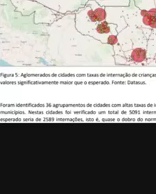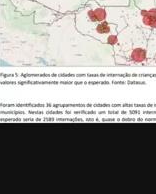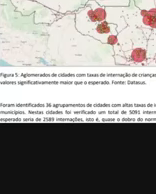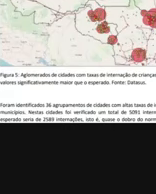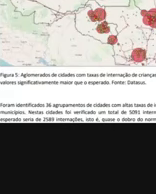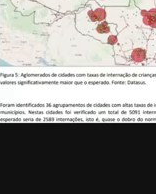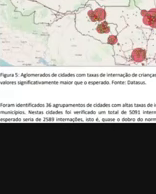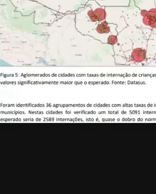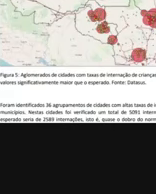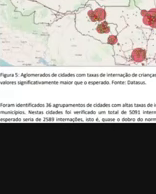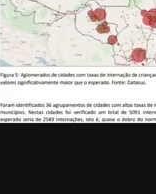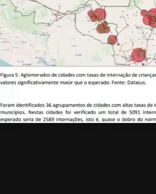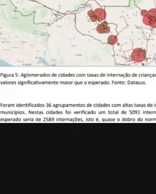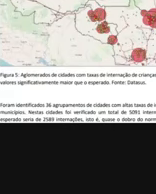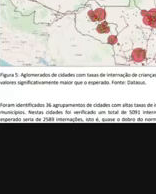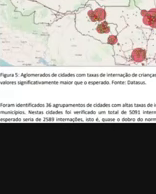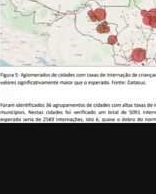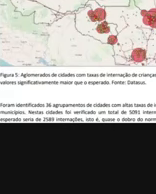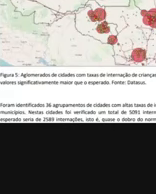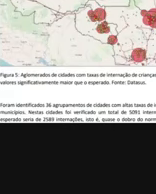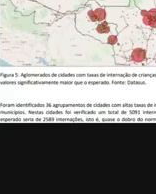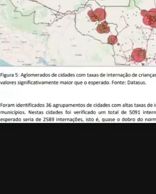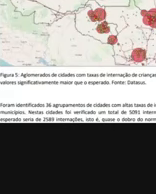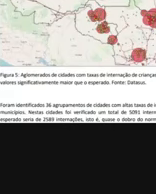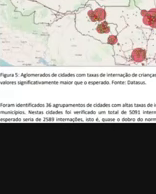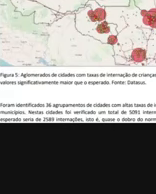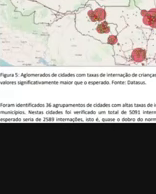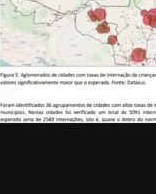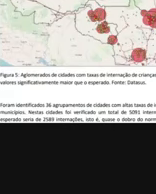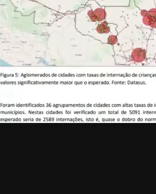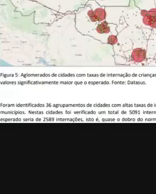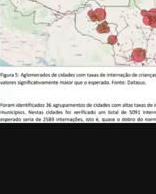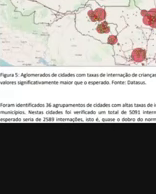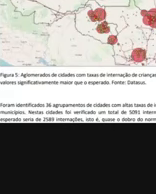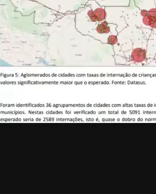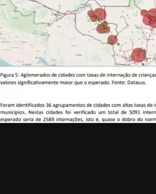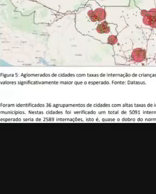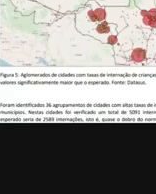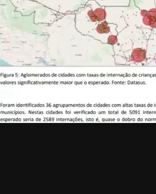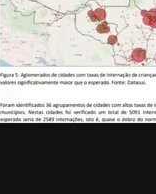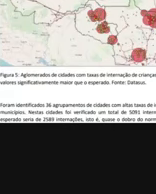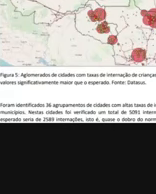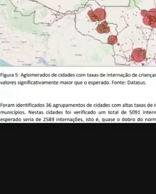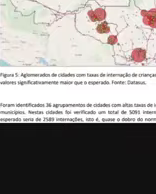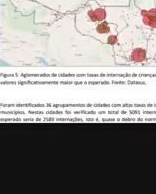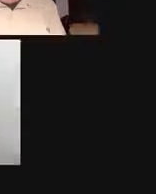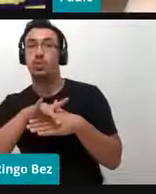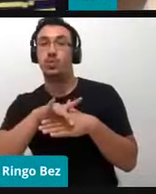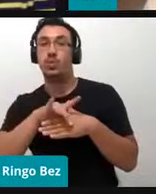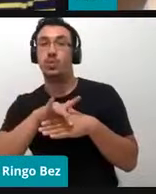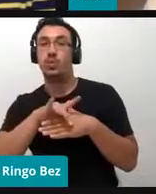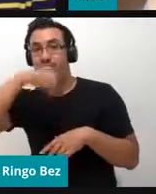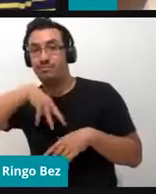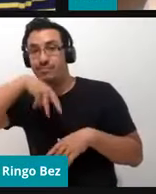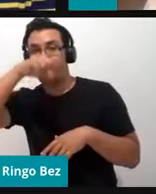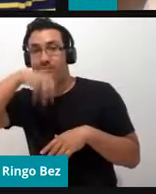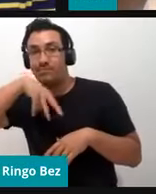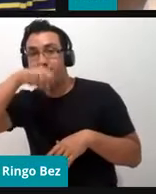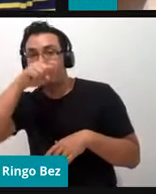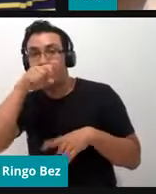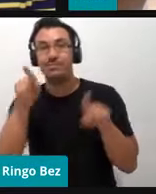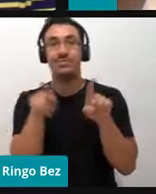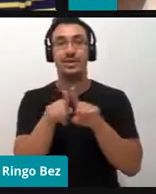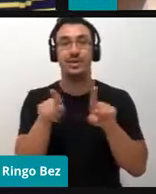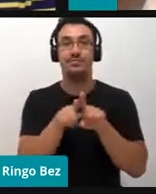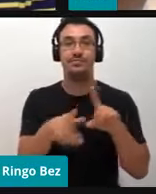Então vejam que esses dois fenômenos estão interligados. De um lado, doença respiratória, de outro lado, a